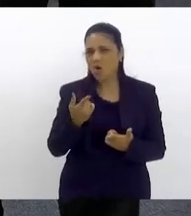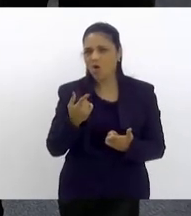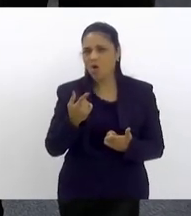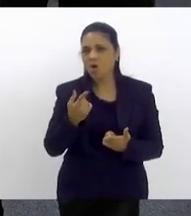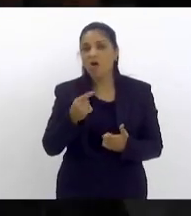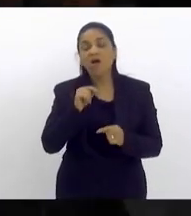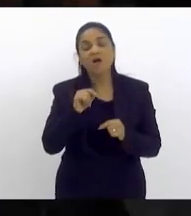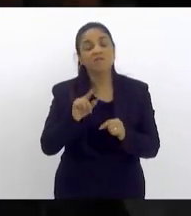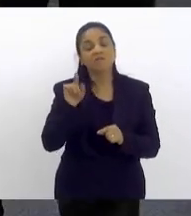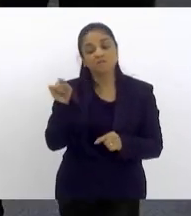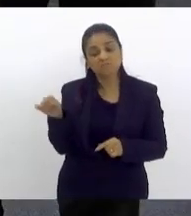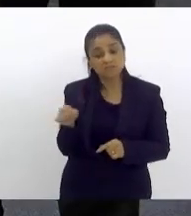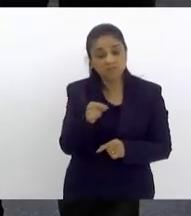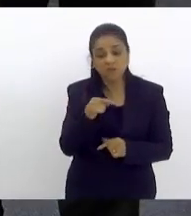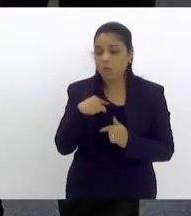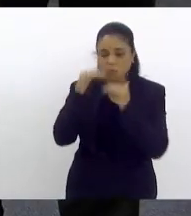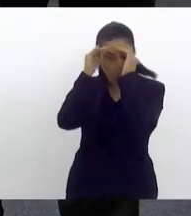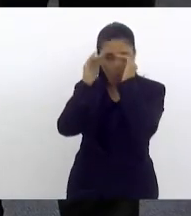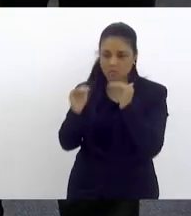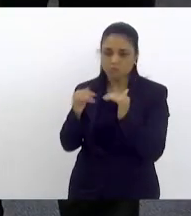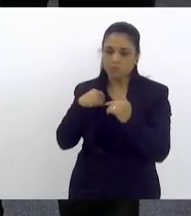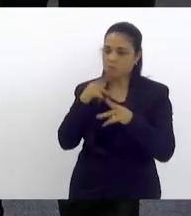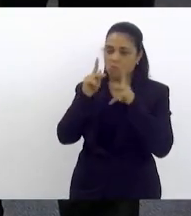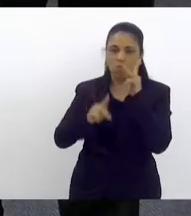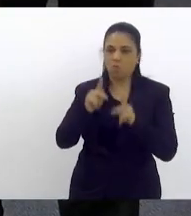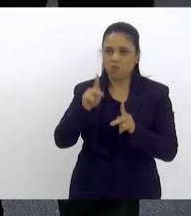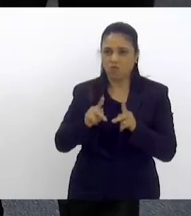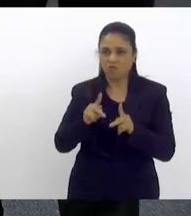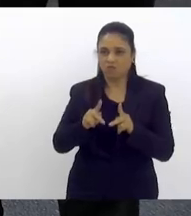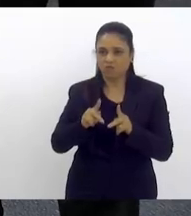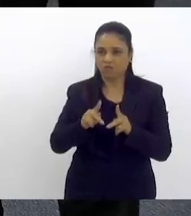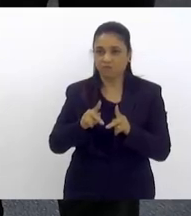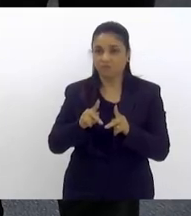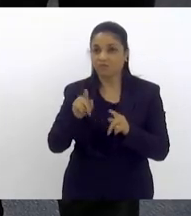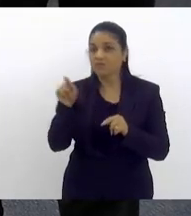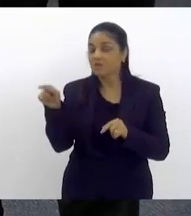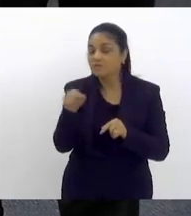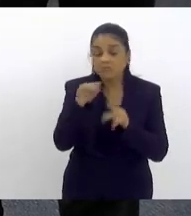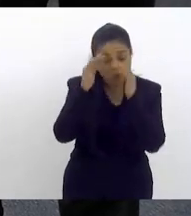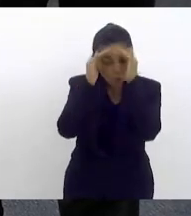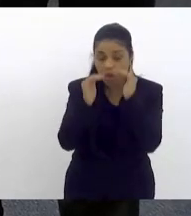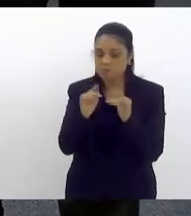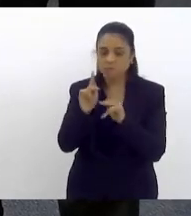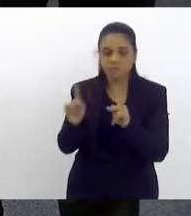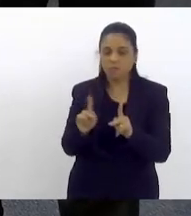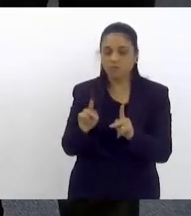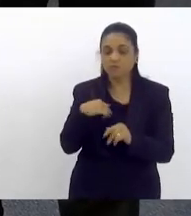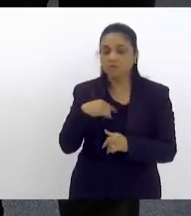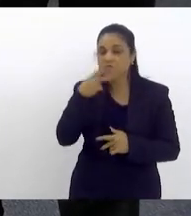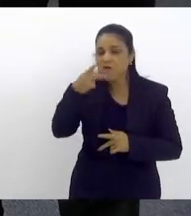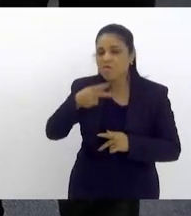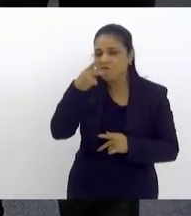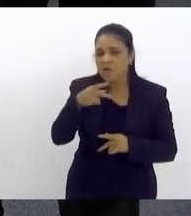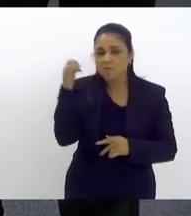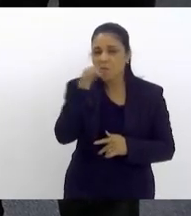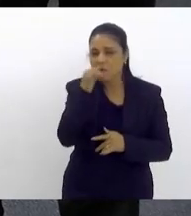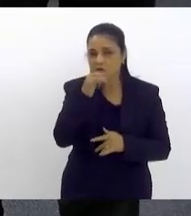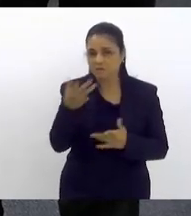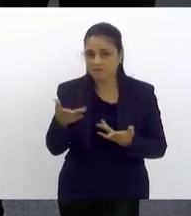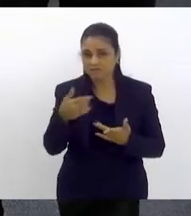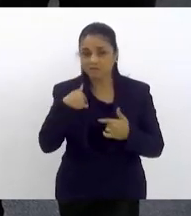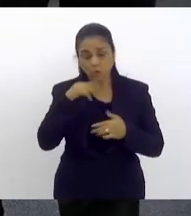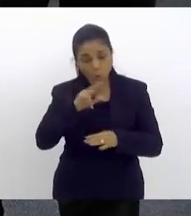no dia excelência Não respeito o meu povo não respeita o meu povo fala de forma inoportuna enquanto eu estiver aqui